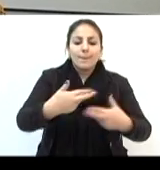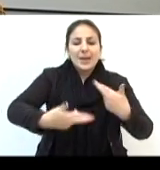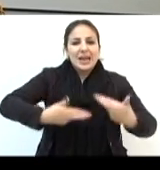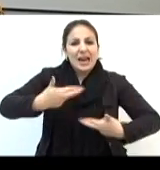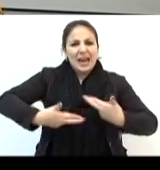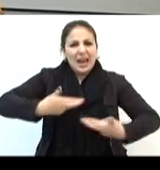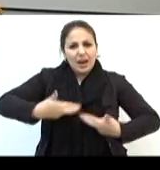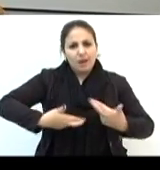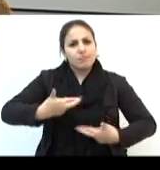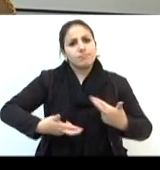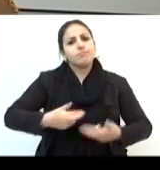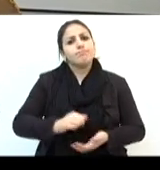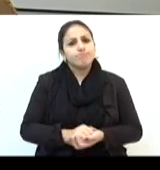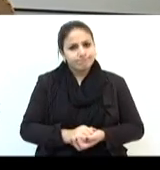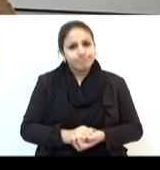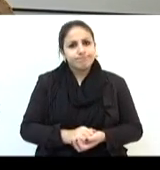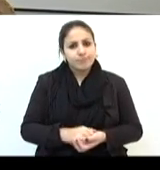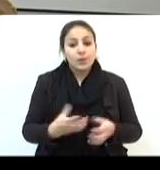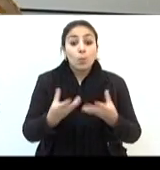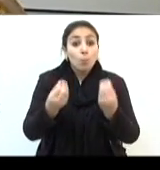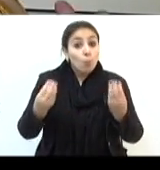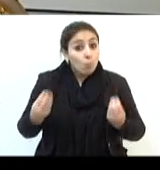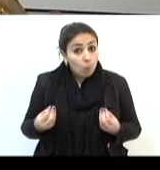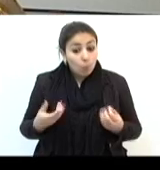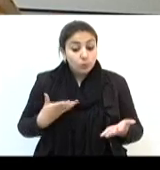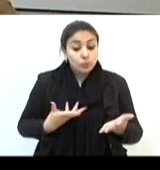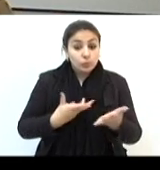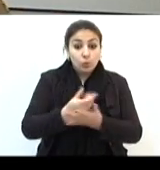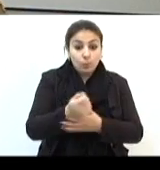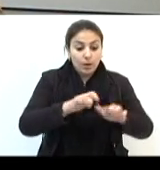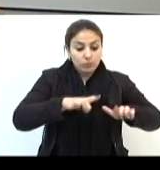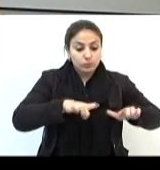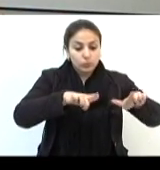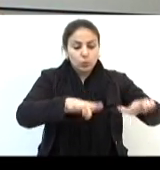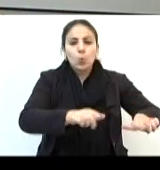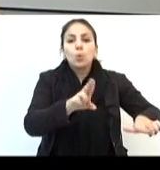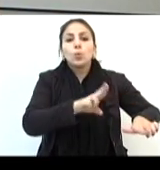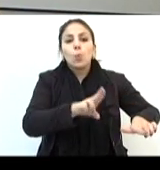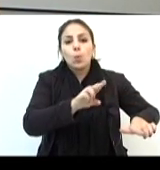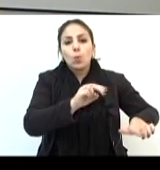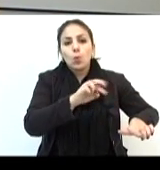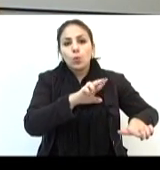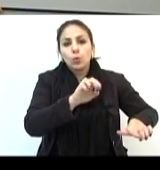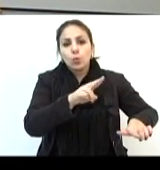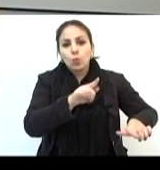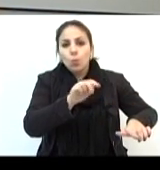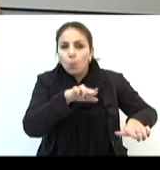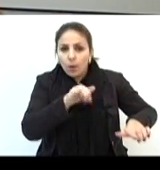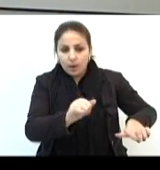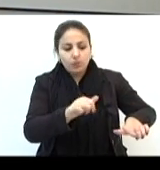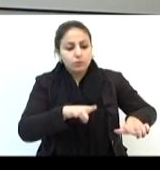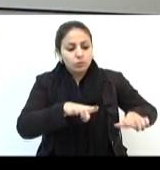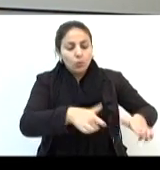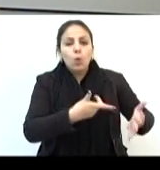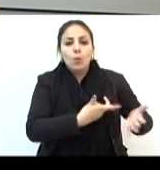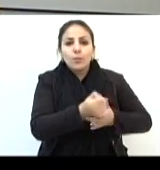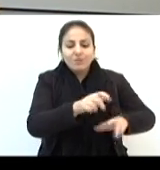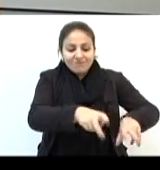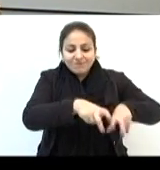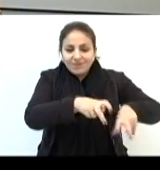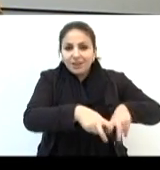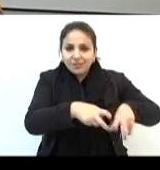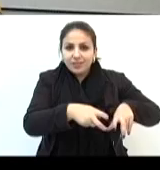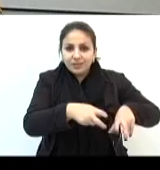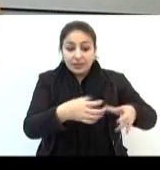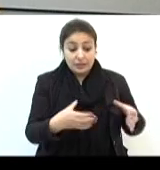guerra, foram para a Revolução. E muitos deles compraram lá no Uruguai instância, fazenda, e